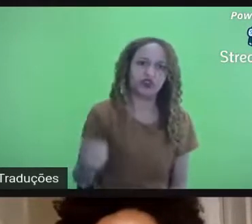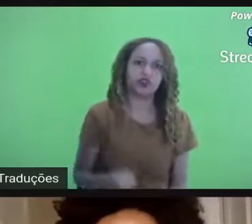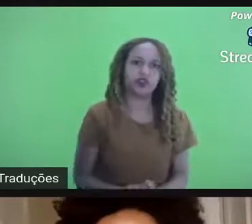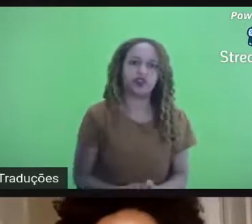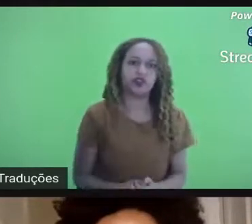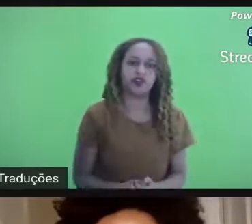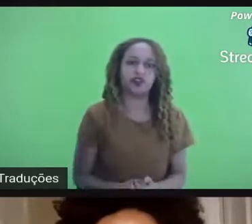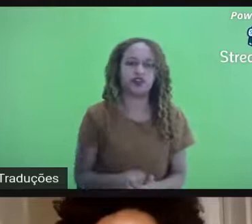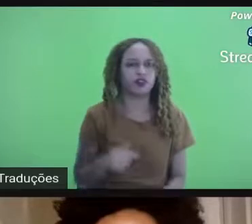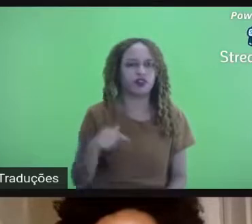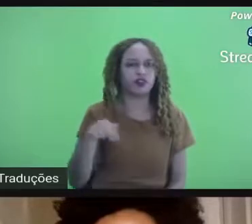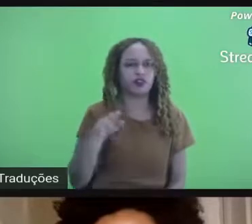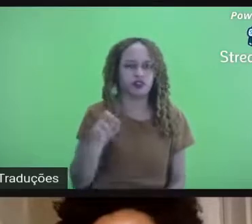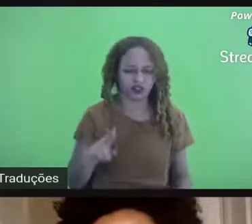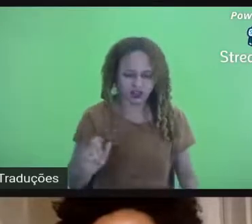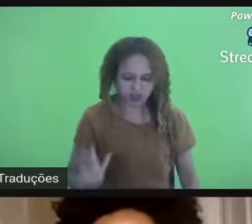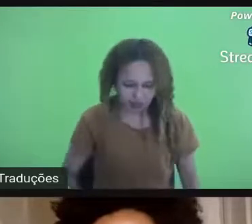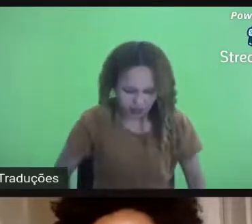se é o Queré,